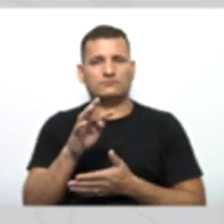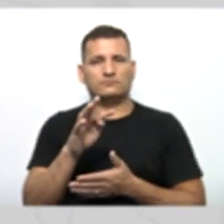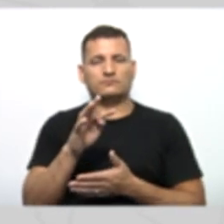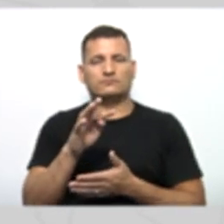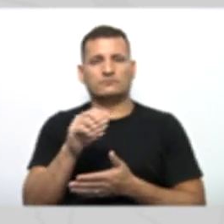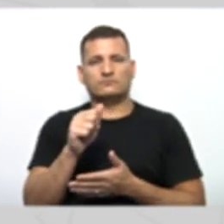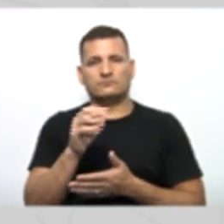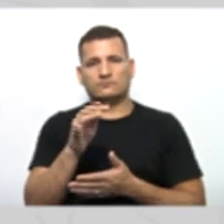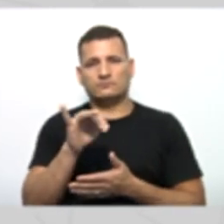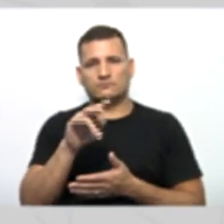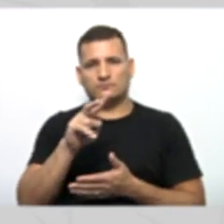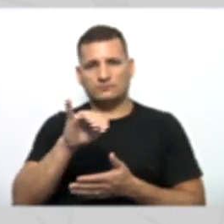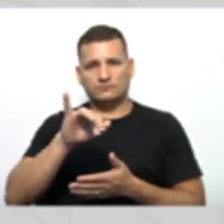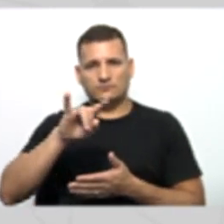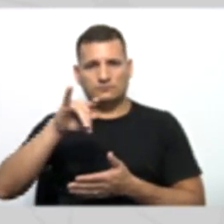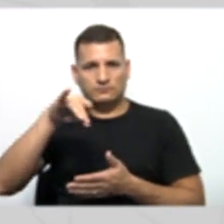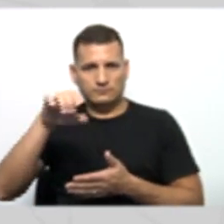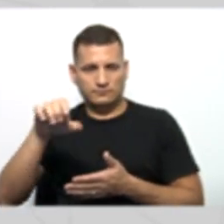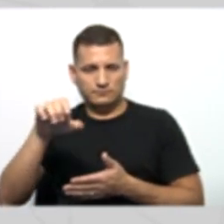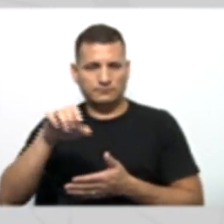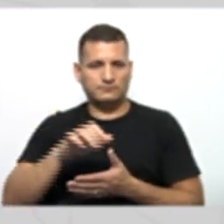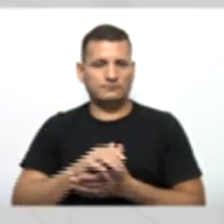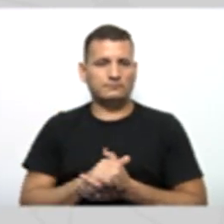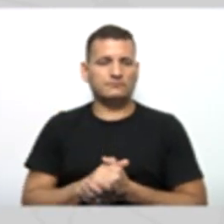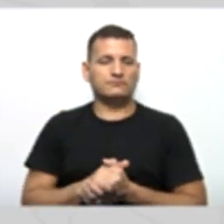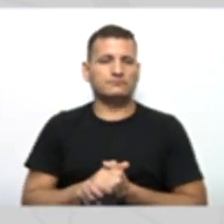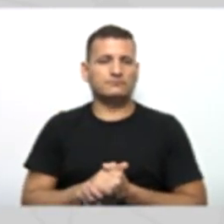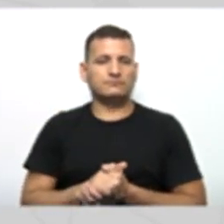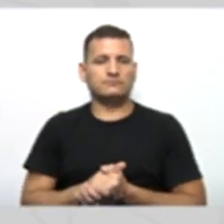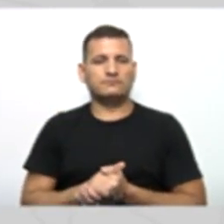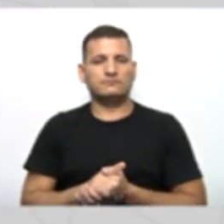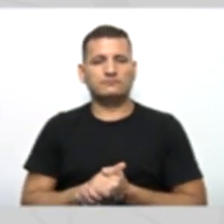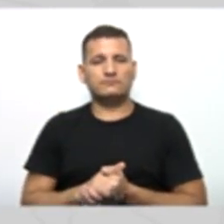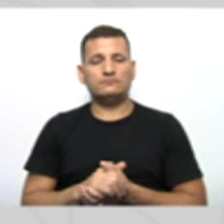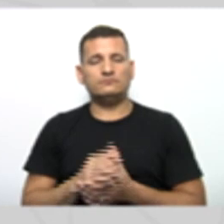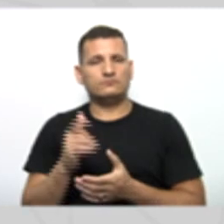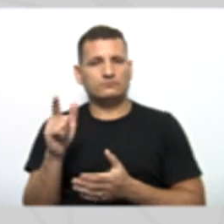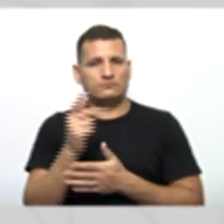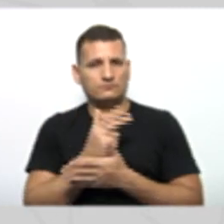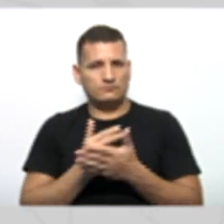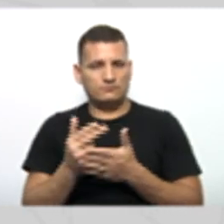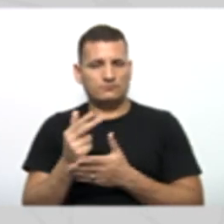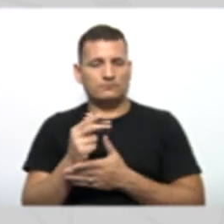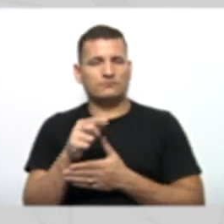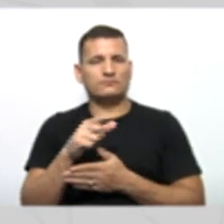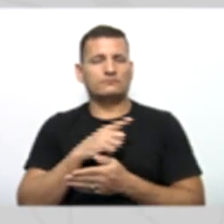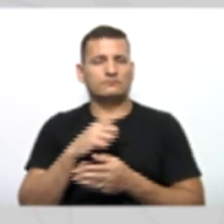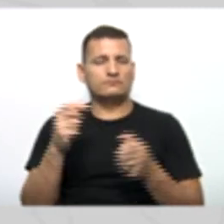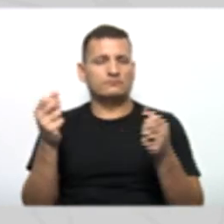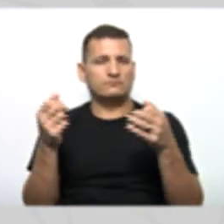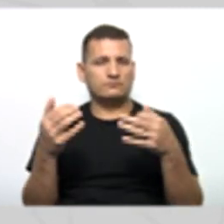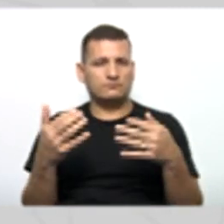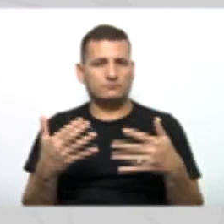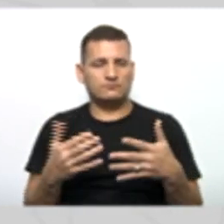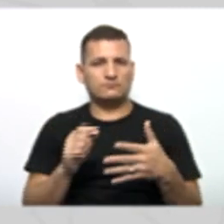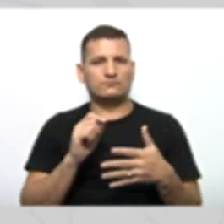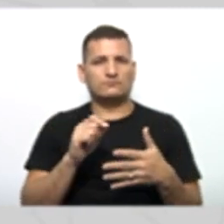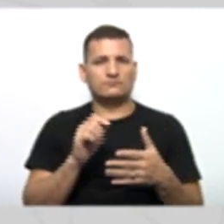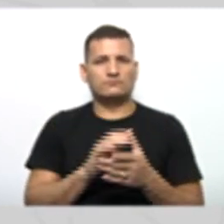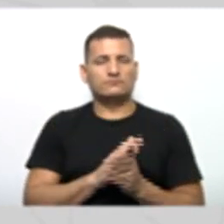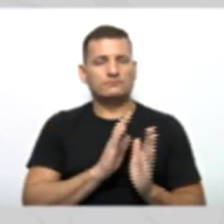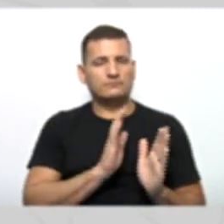de atividade, certo? Um outro diagrama que pode ser criado. Descreve a sequência